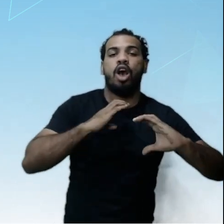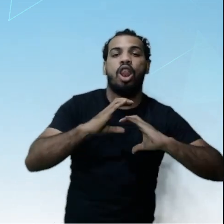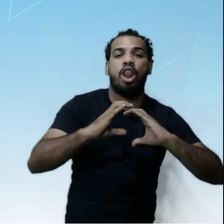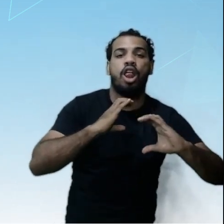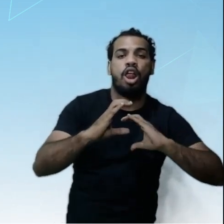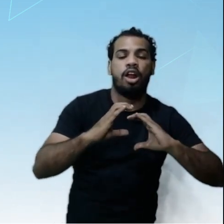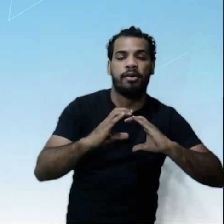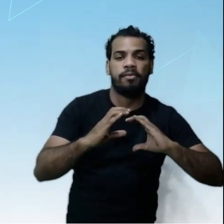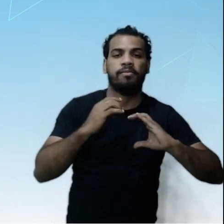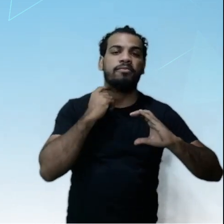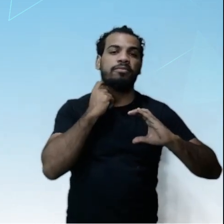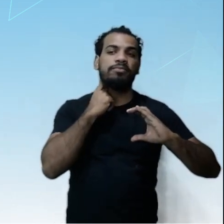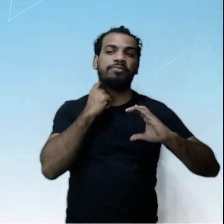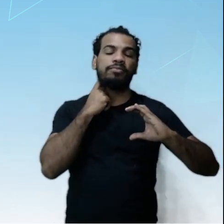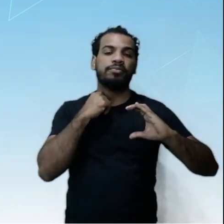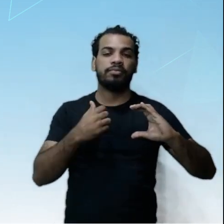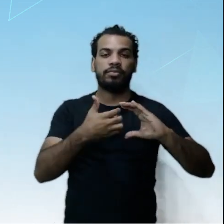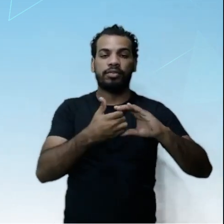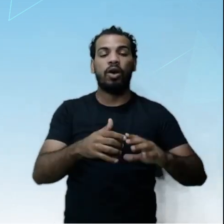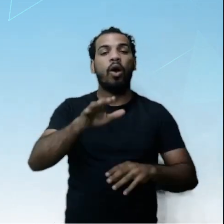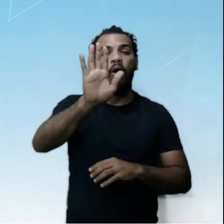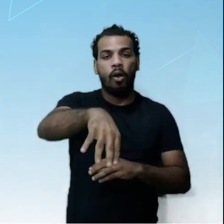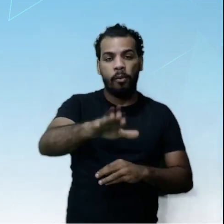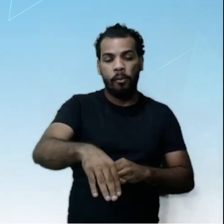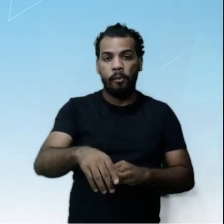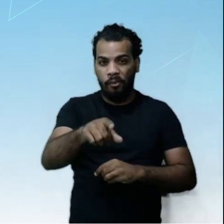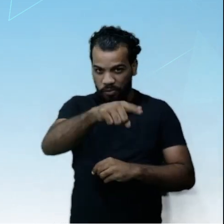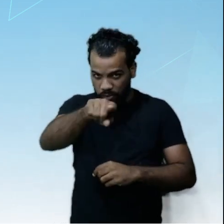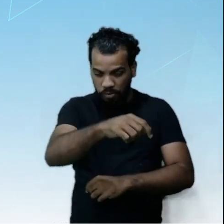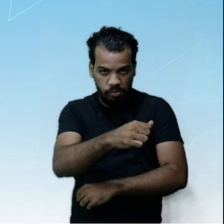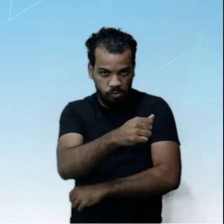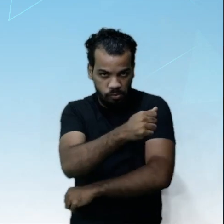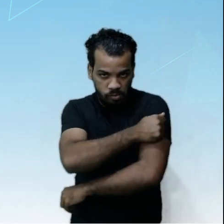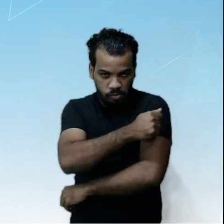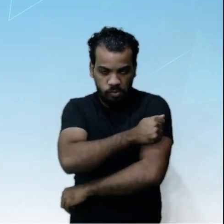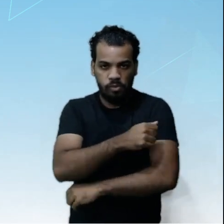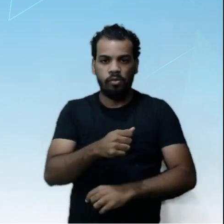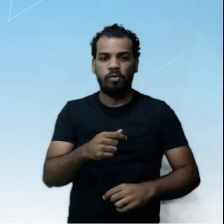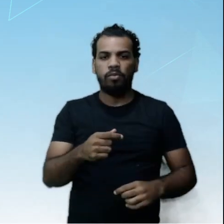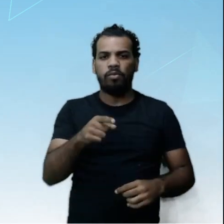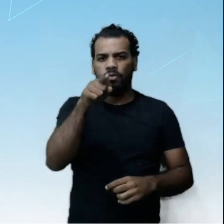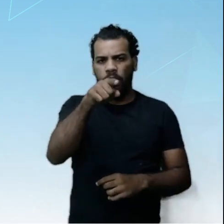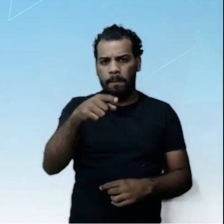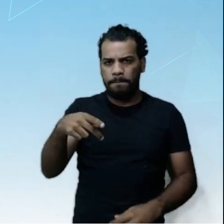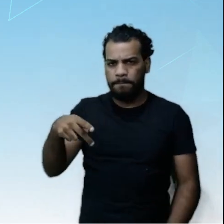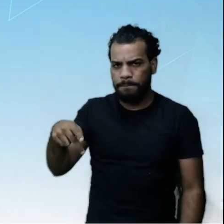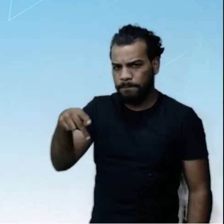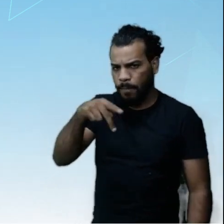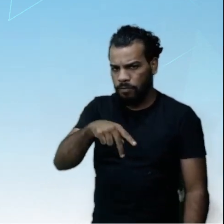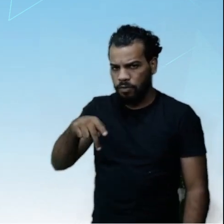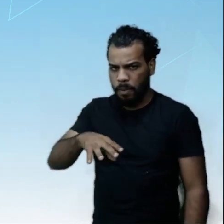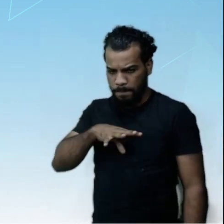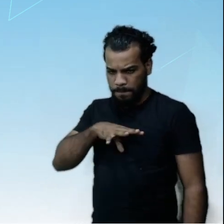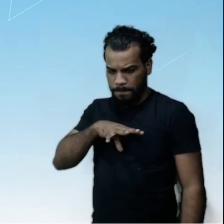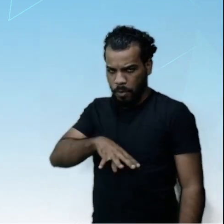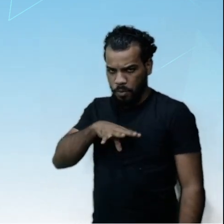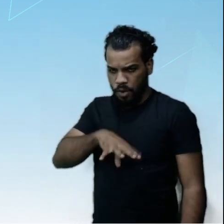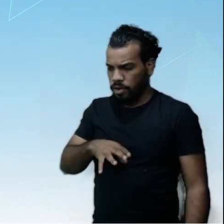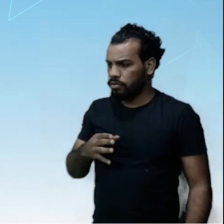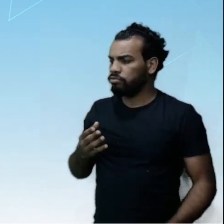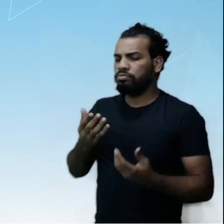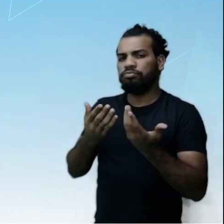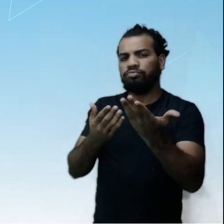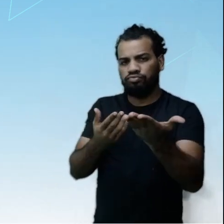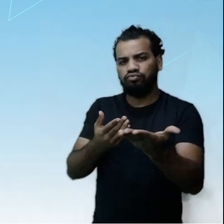características. Vamos lá. Que tal vocês, estudantes, fazerem para o seu professor de língua portuguesa, em